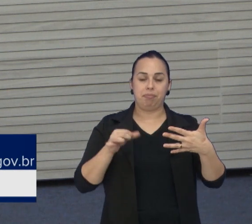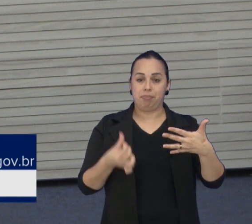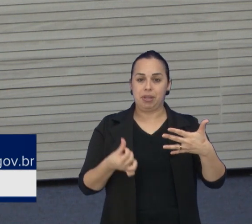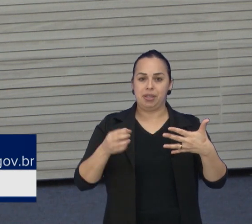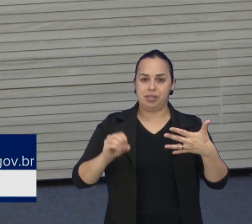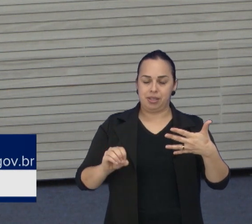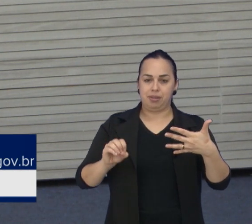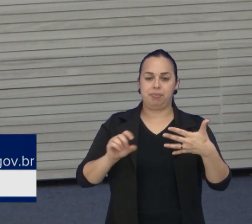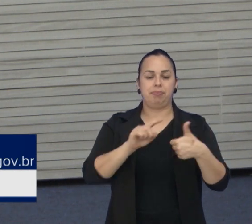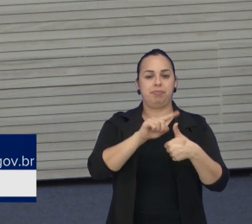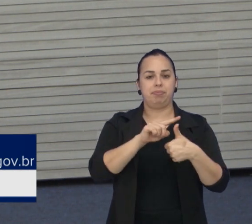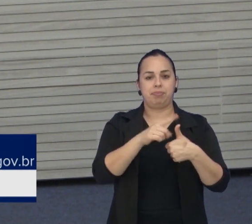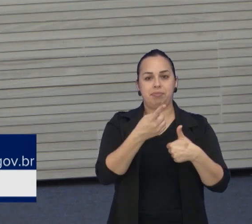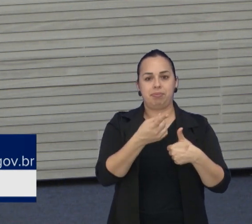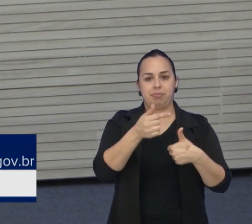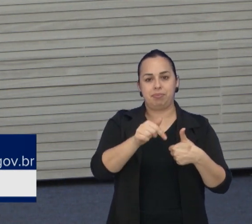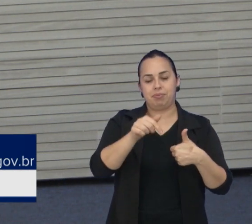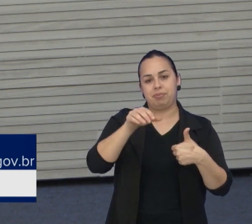13860/2023, processo